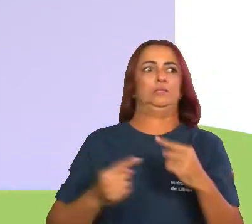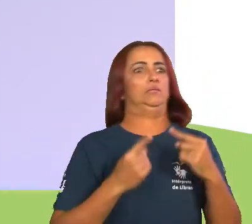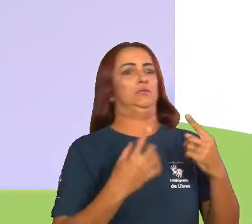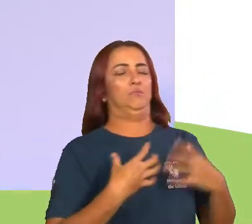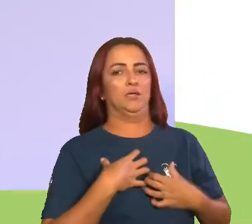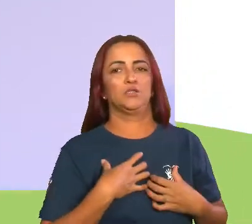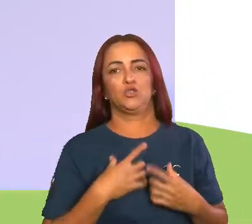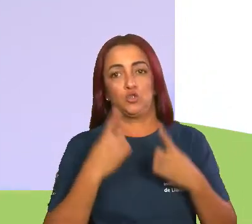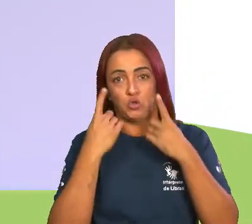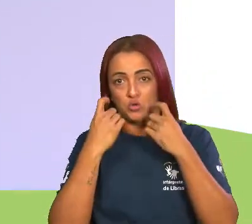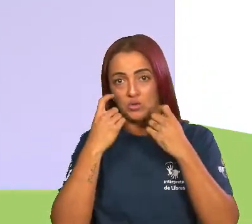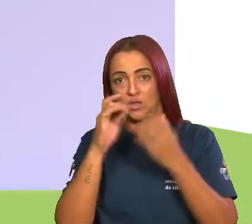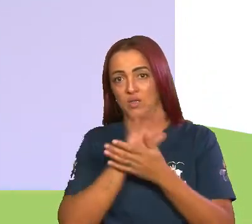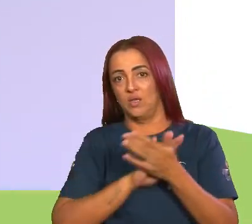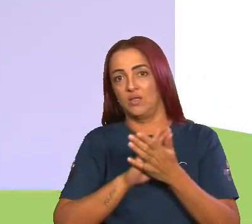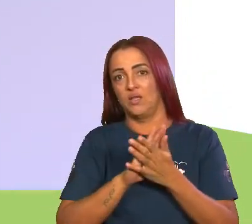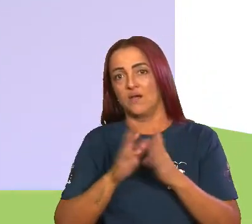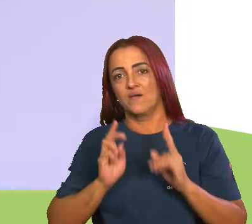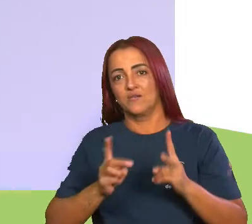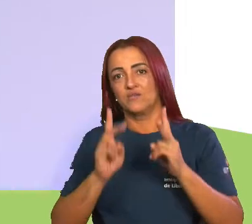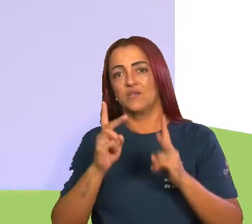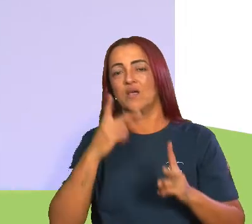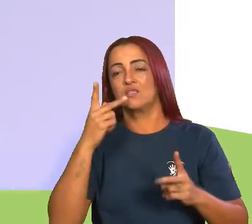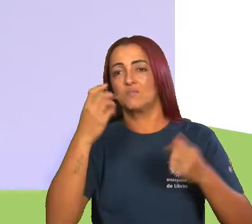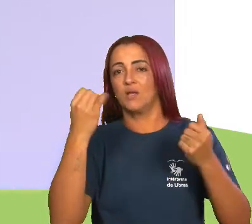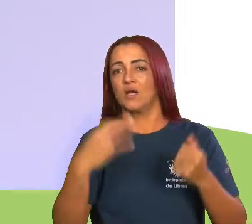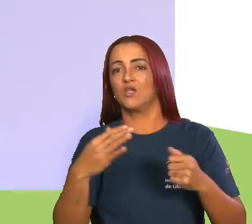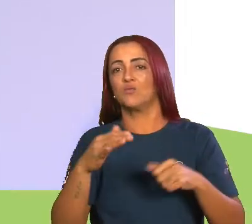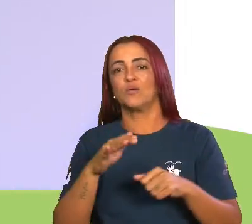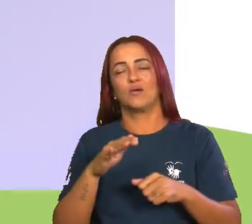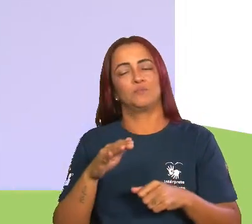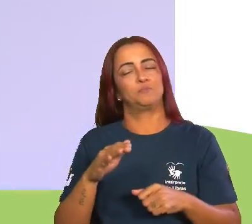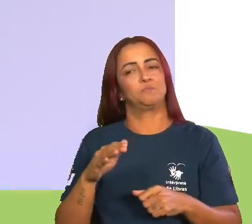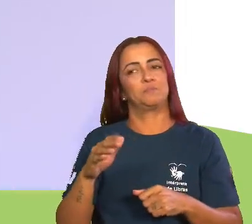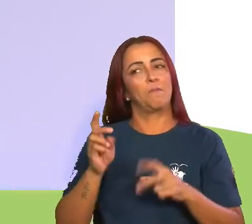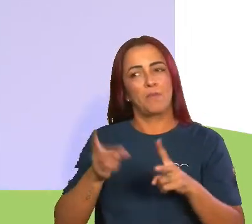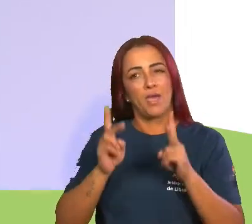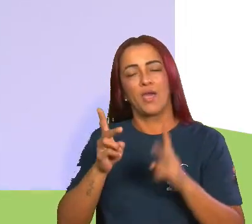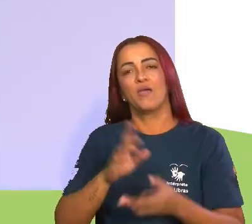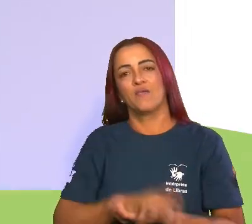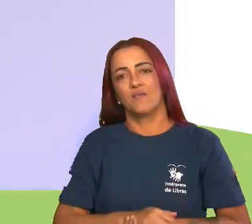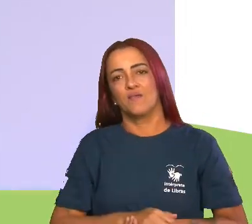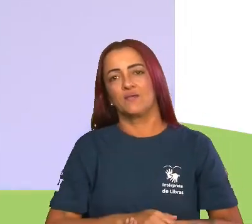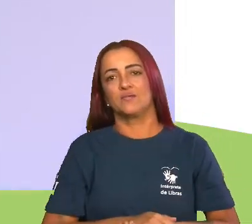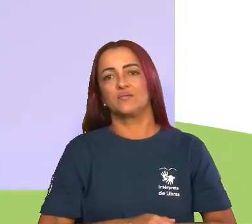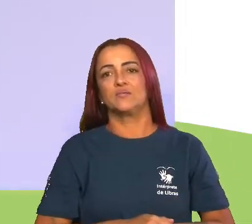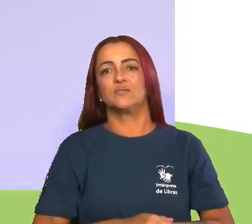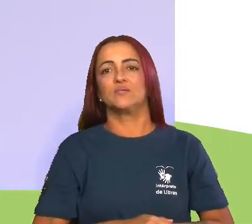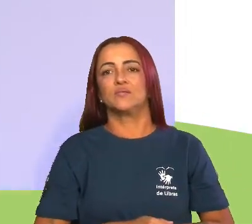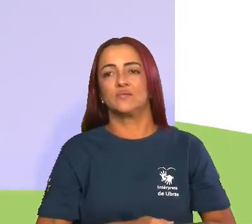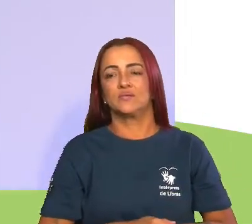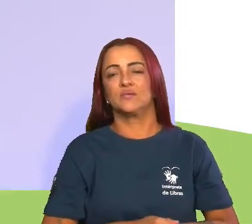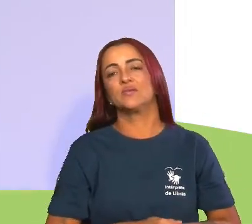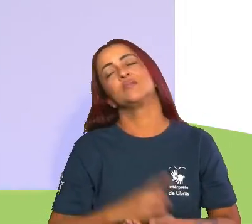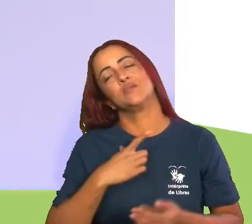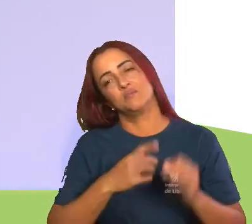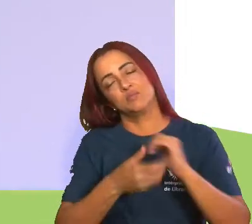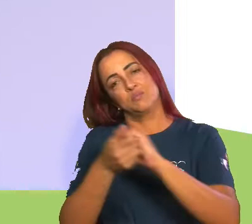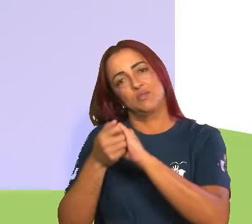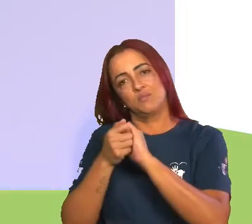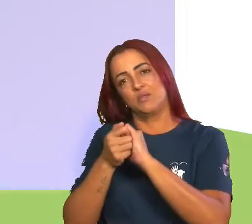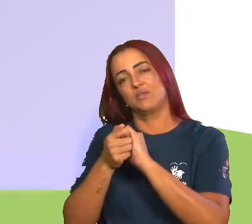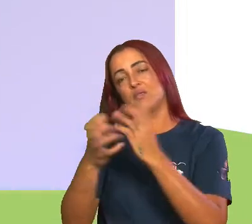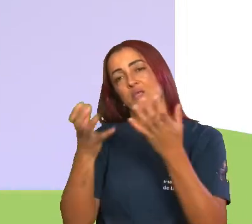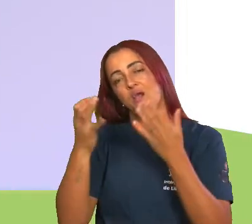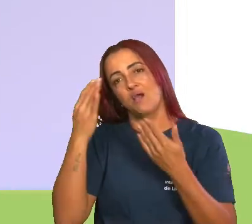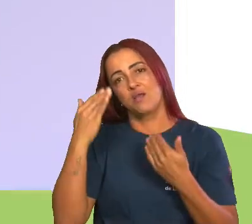não chorar e continuar falando como se nada tivesse acontecendo depois de ver um vídeo como esse. Meus parabéns, eu queria